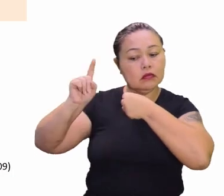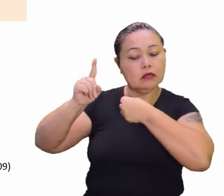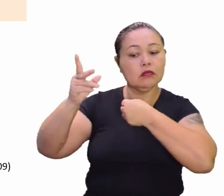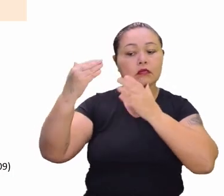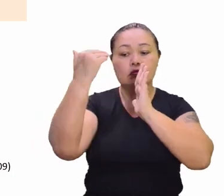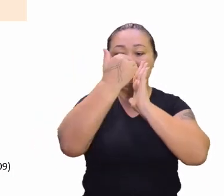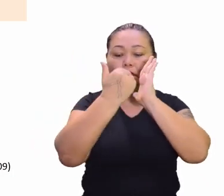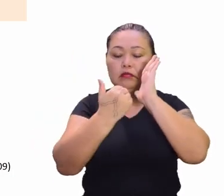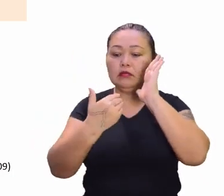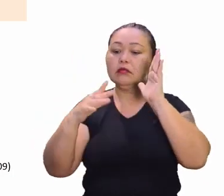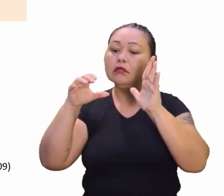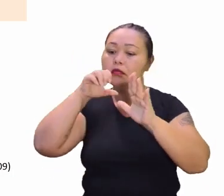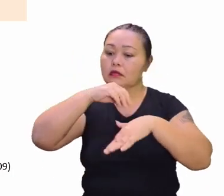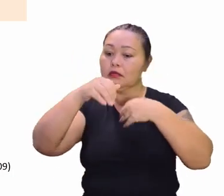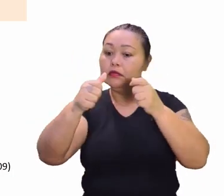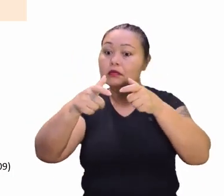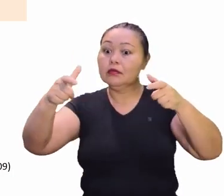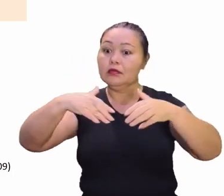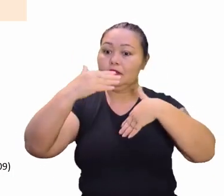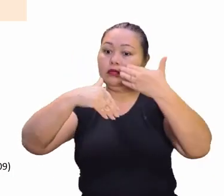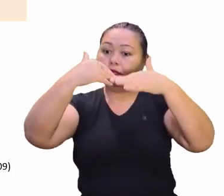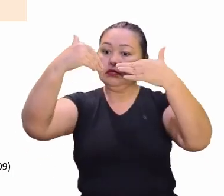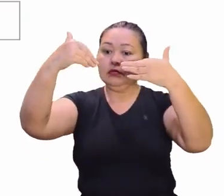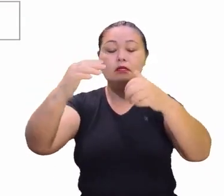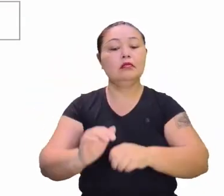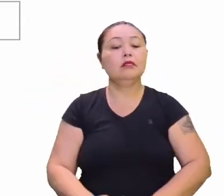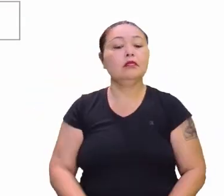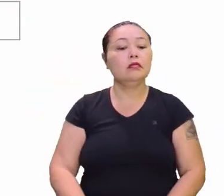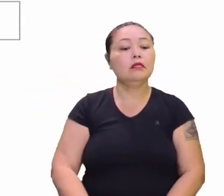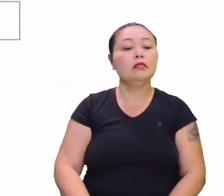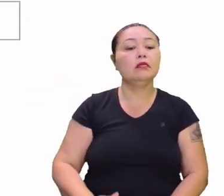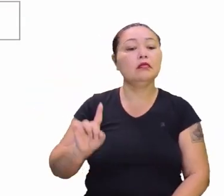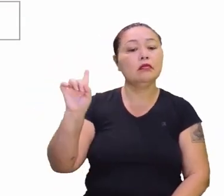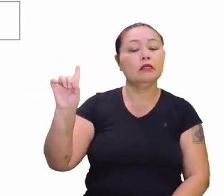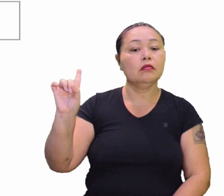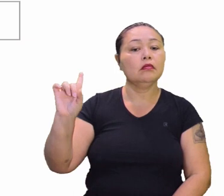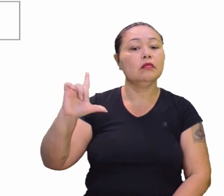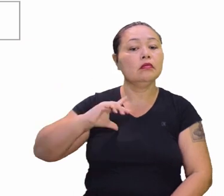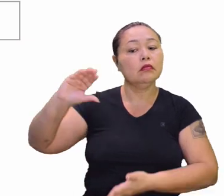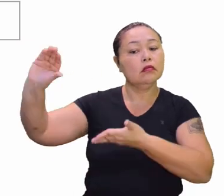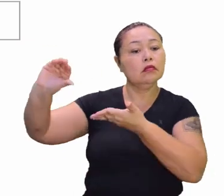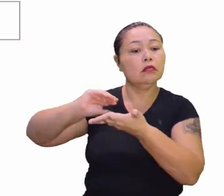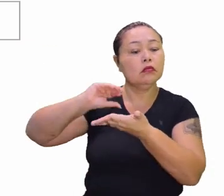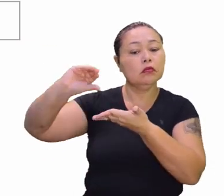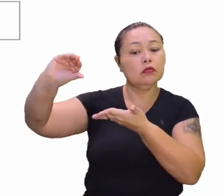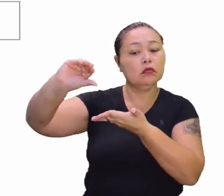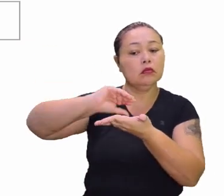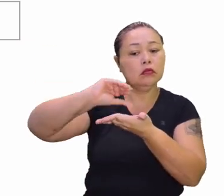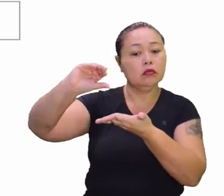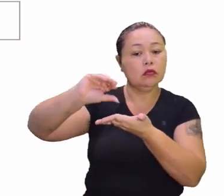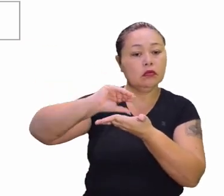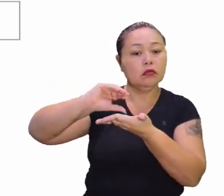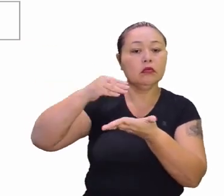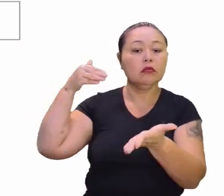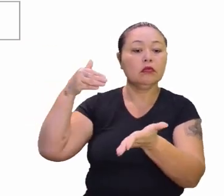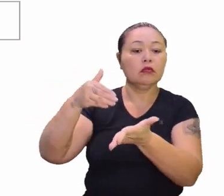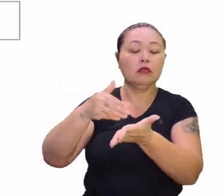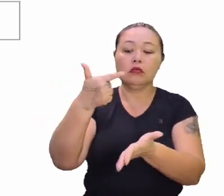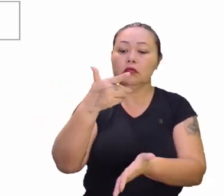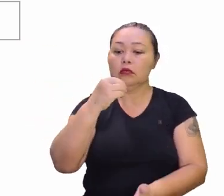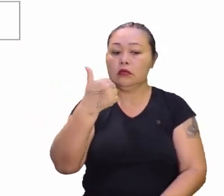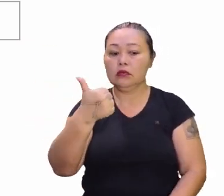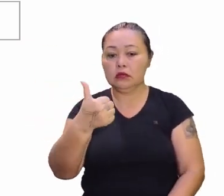desse programa de aceleração do crescimento. Vamos lá. E aí a gente tem os investimentos, até